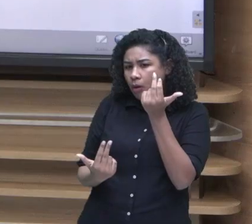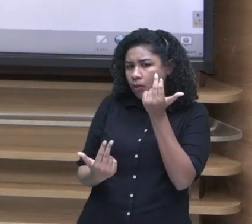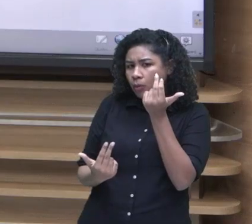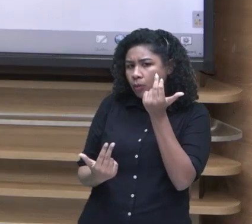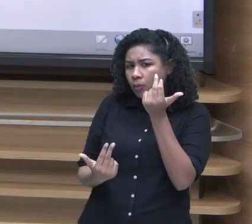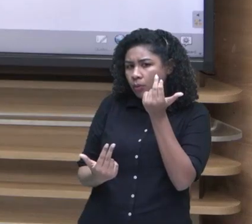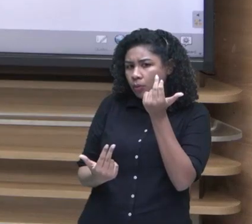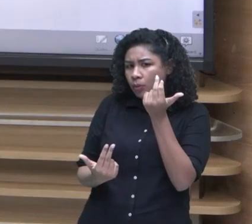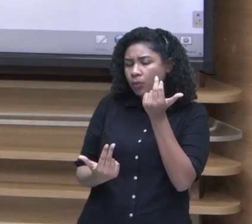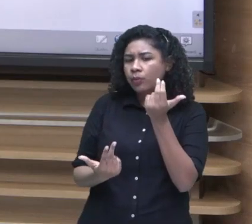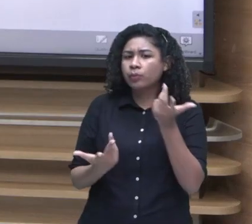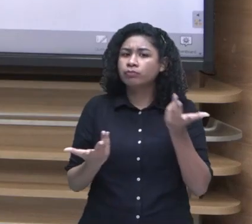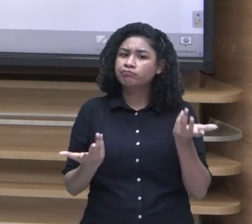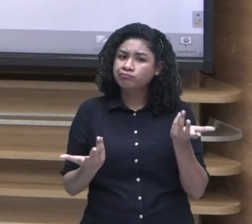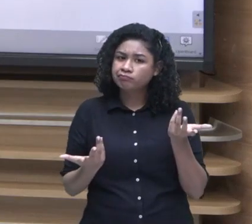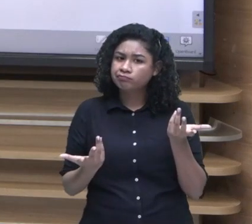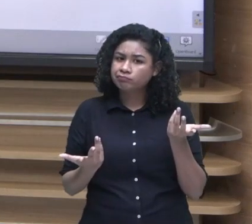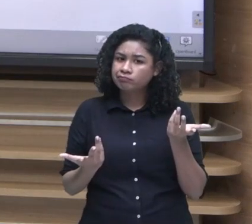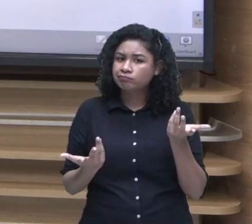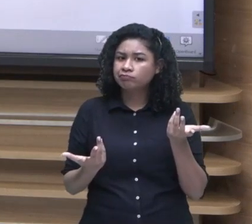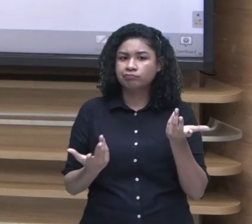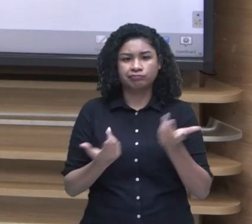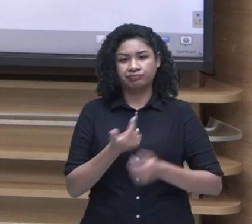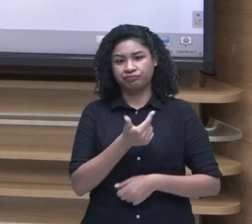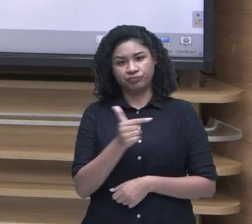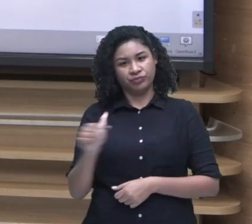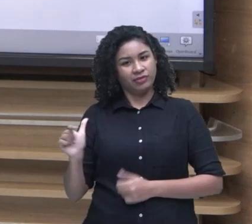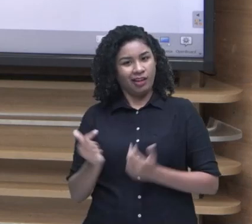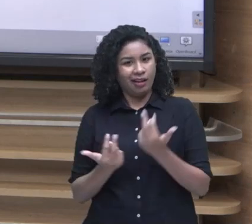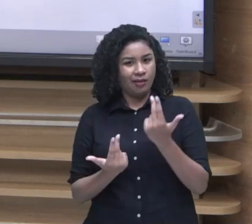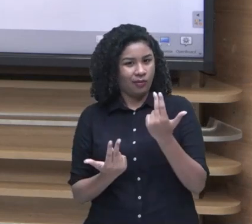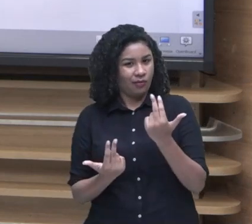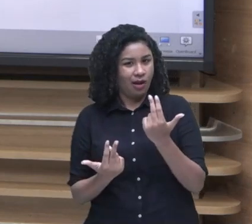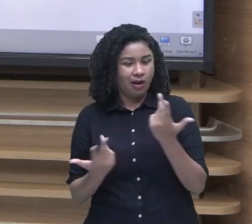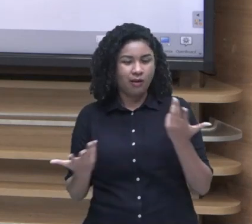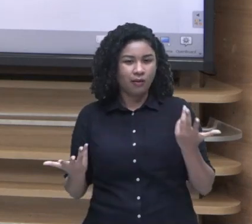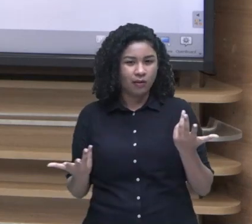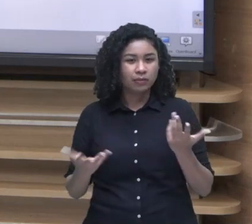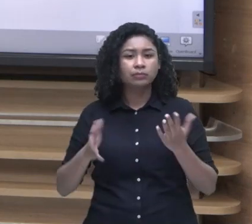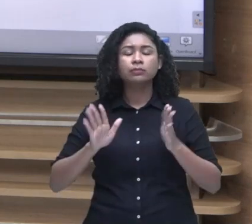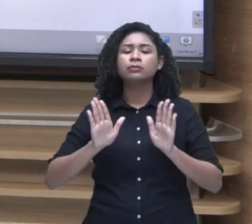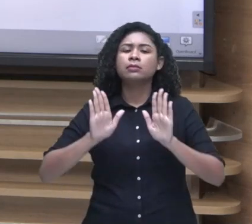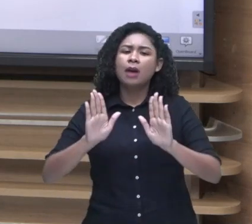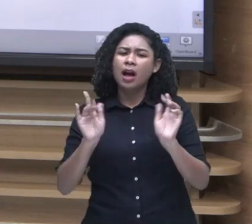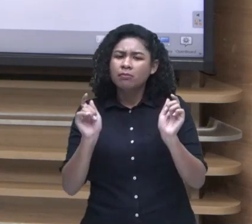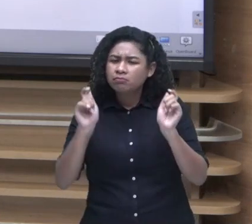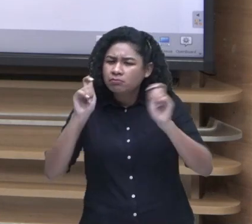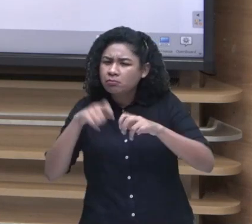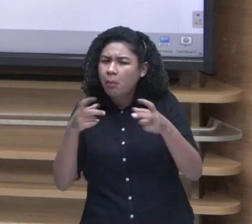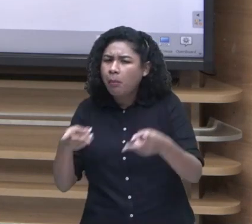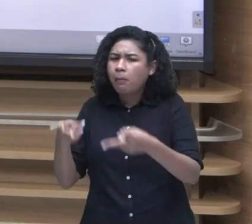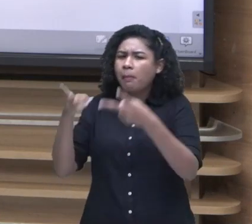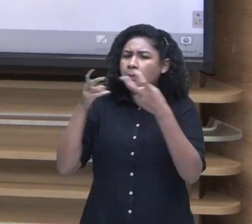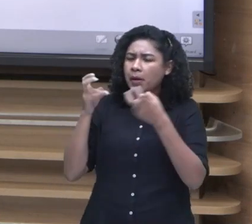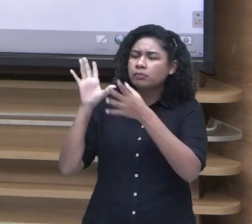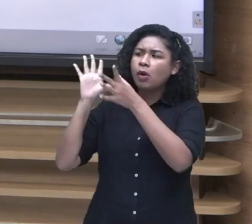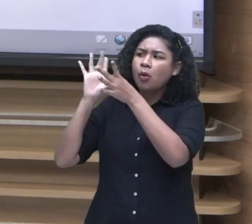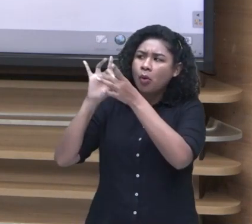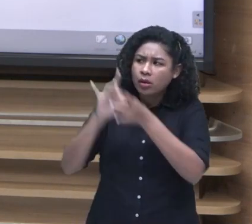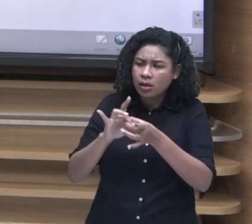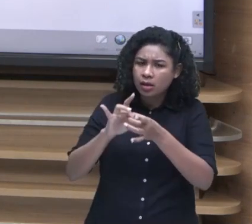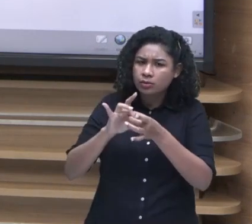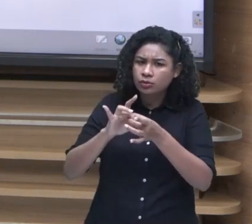sentido? Né? Não vai ter o mesmo sentido. Mas eu posso identificar, está